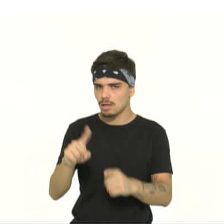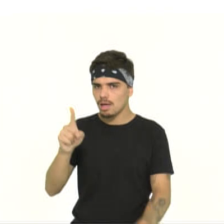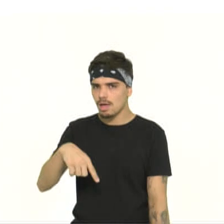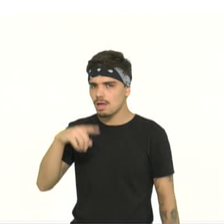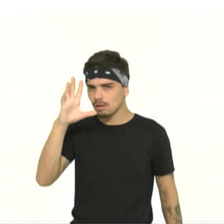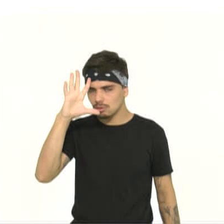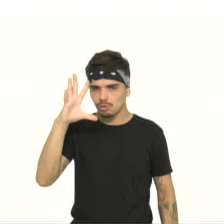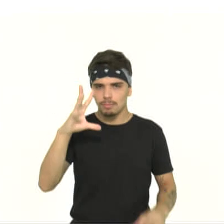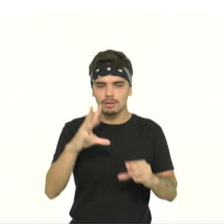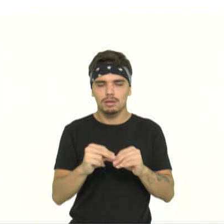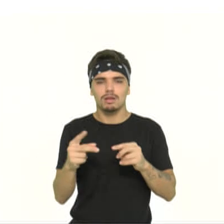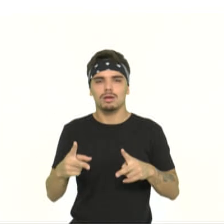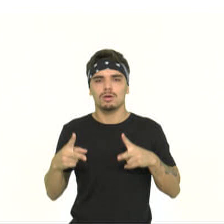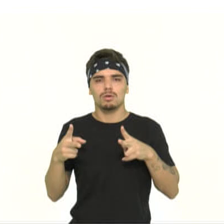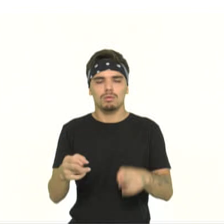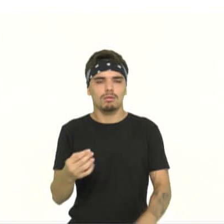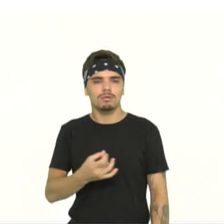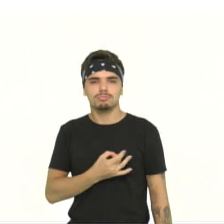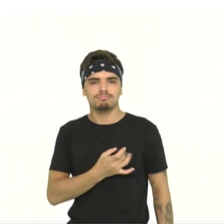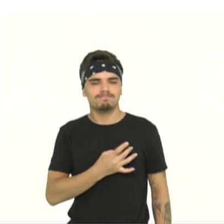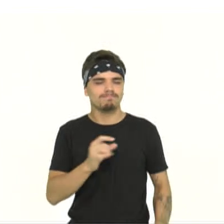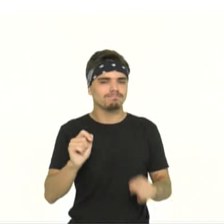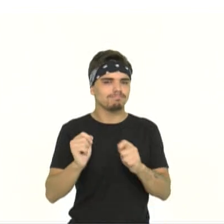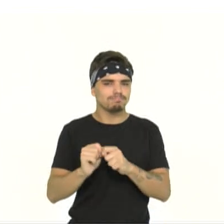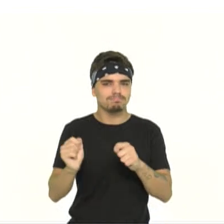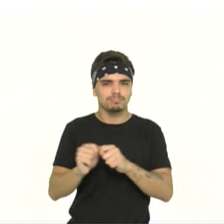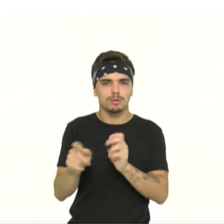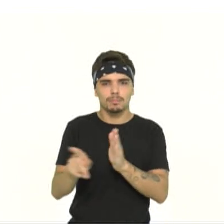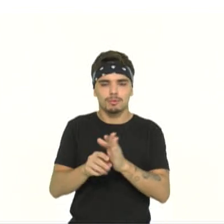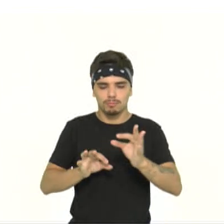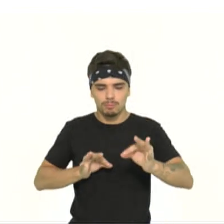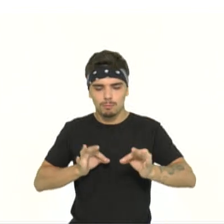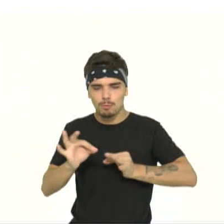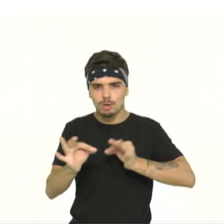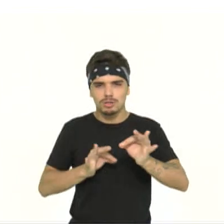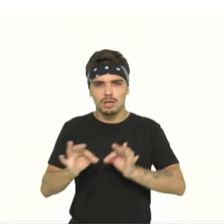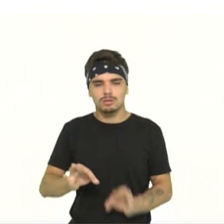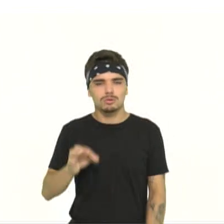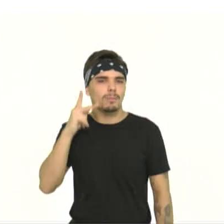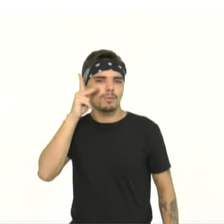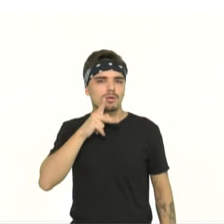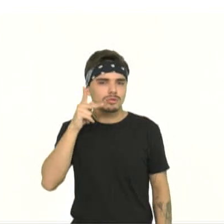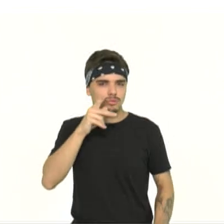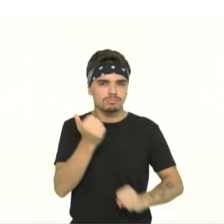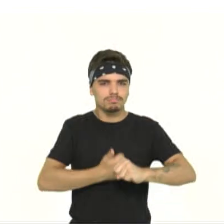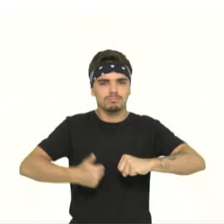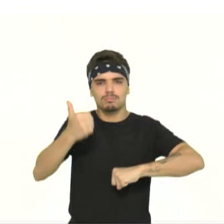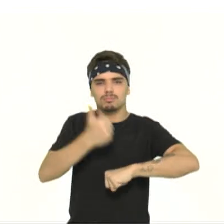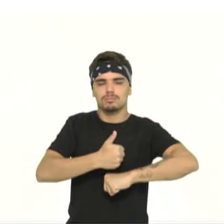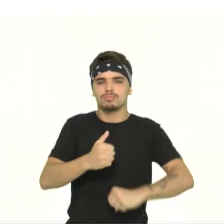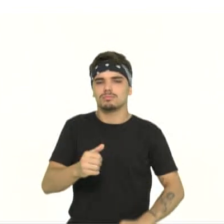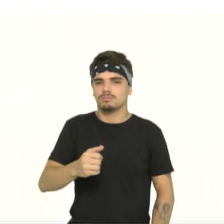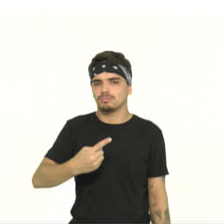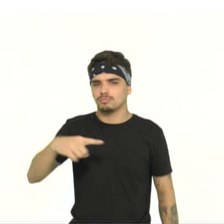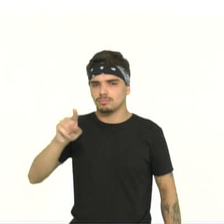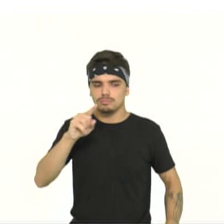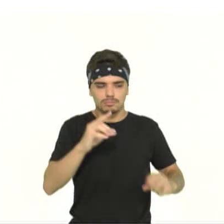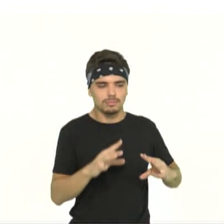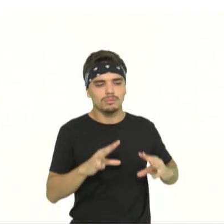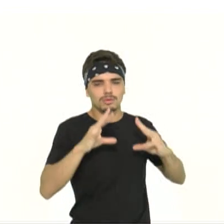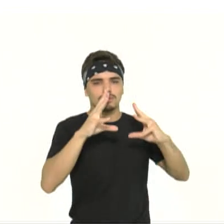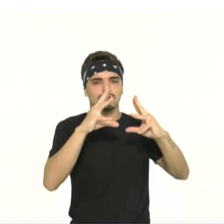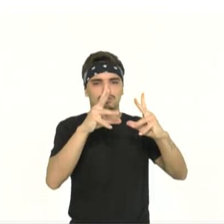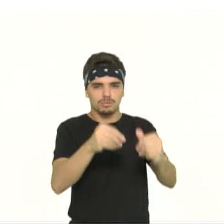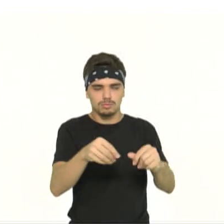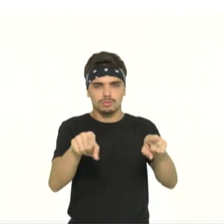compreendido como um meio de realização do projeto político totalitário. Todos estão o